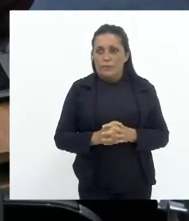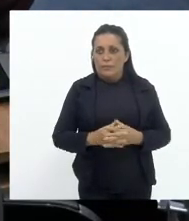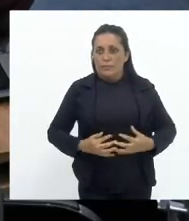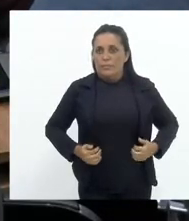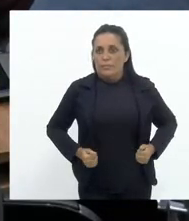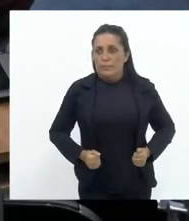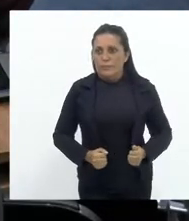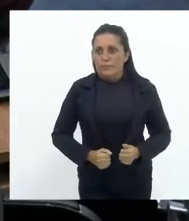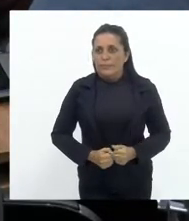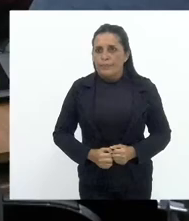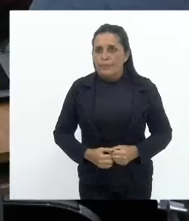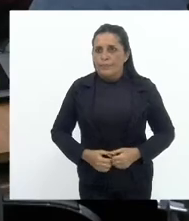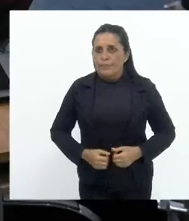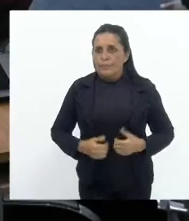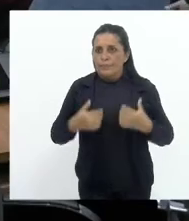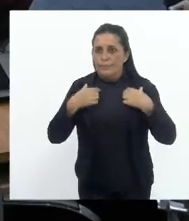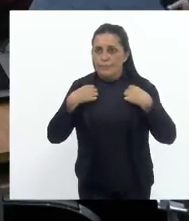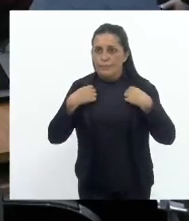quem é